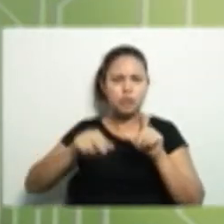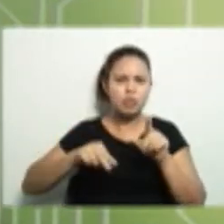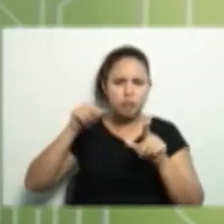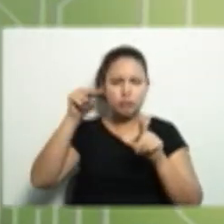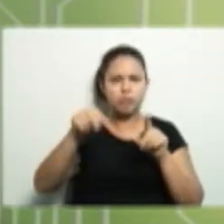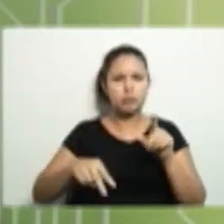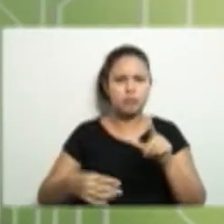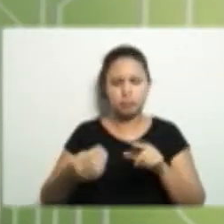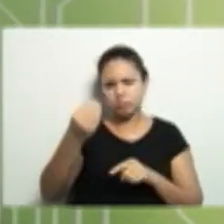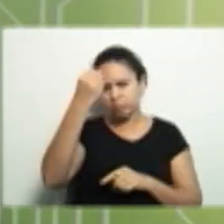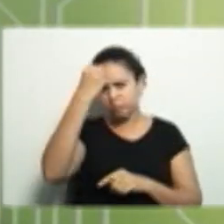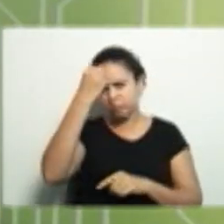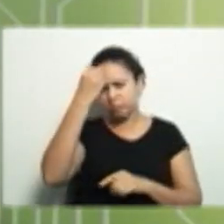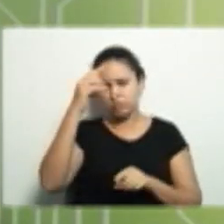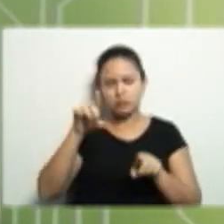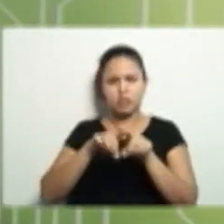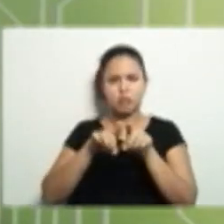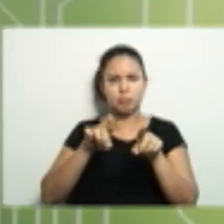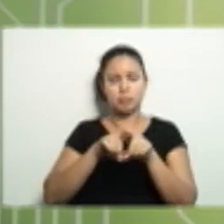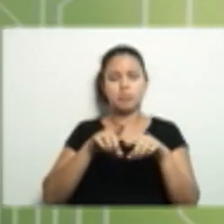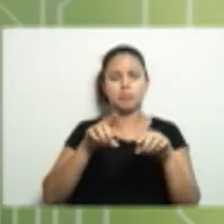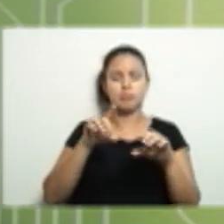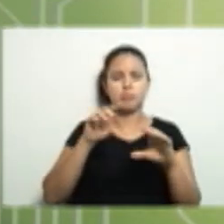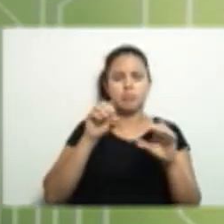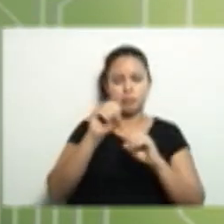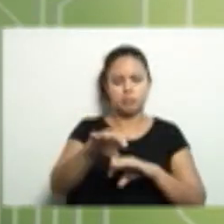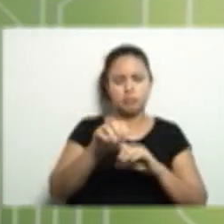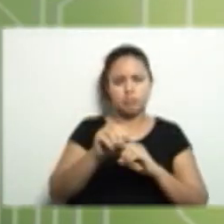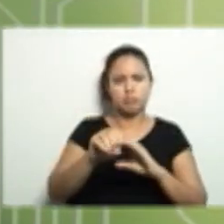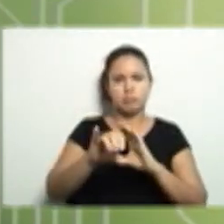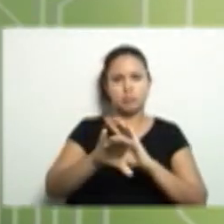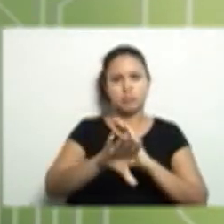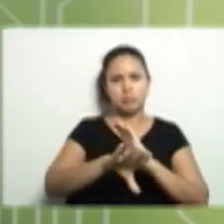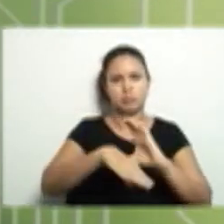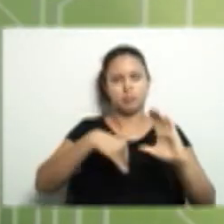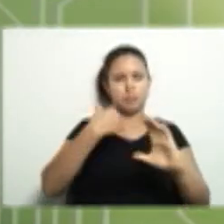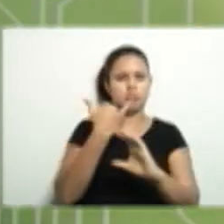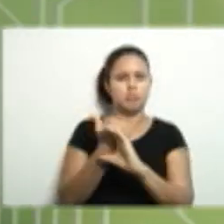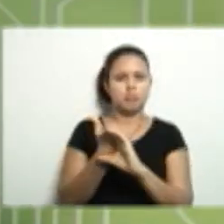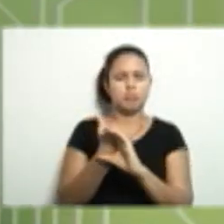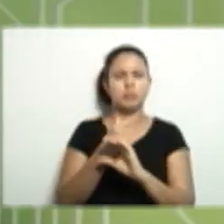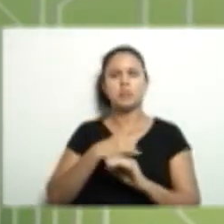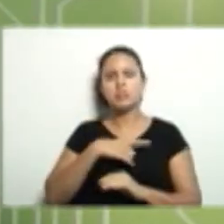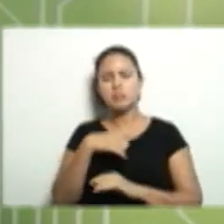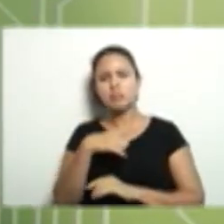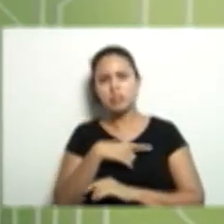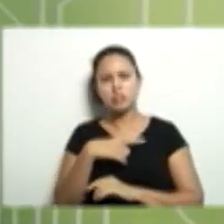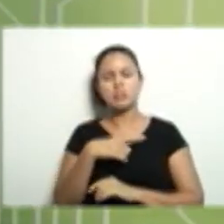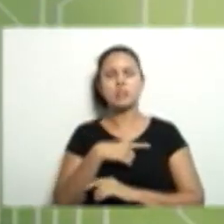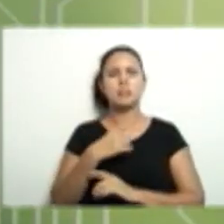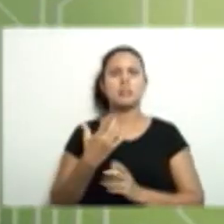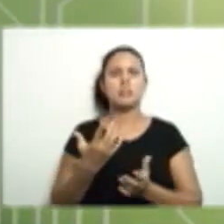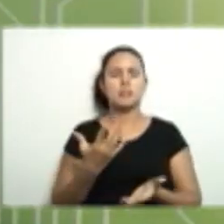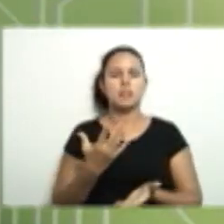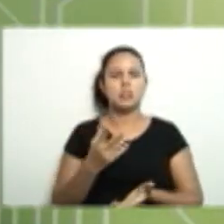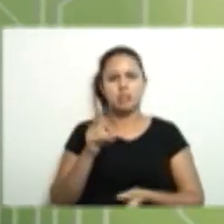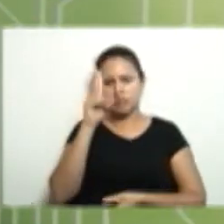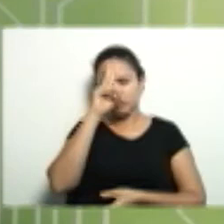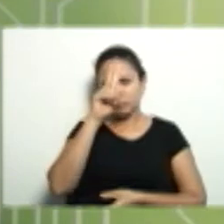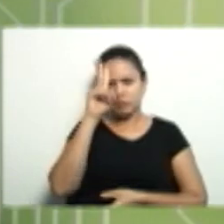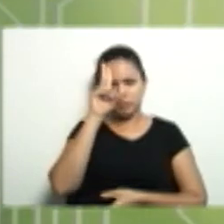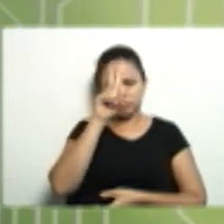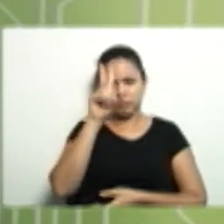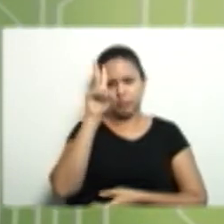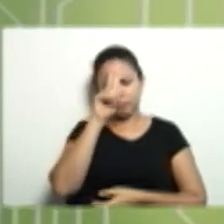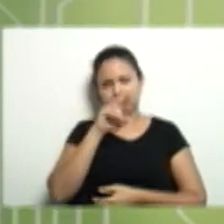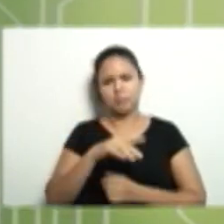para as provas, estude para essa prova. A gente vai estar preparando, a gente preparou essa prova com bastante carinho, né, professor? Lembrando de todas as aulas um pouquinho, tem um